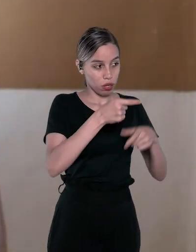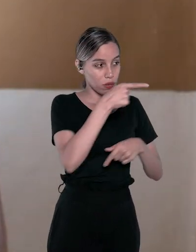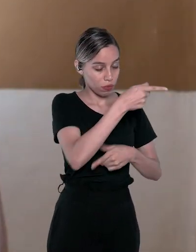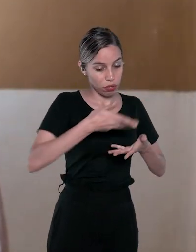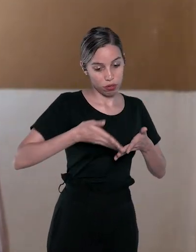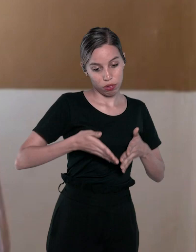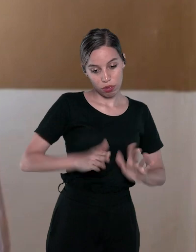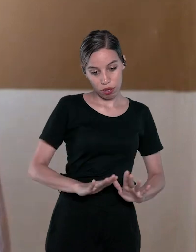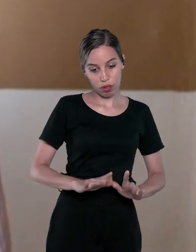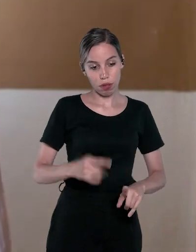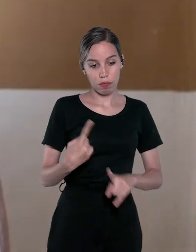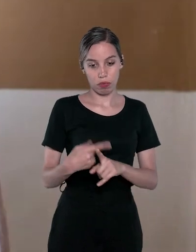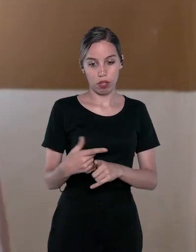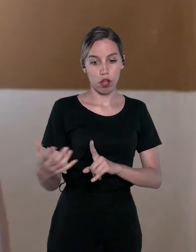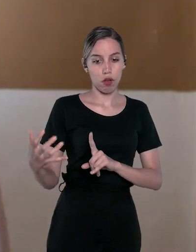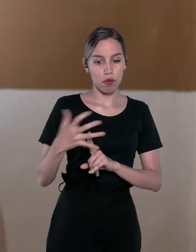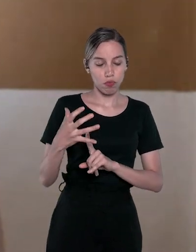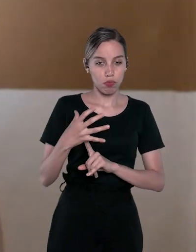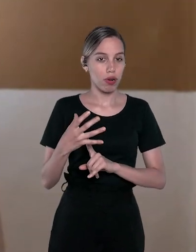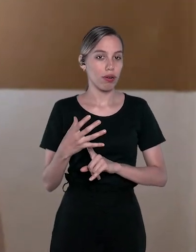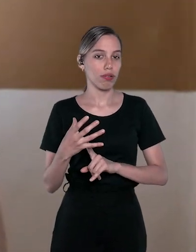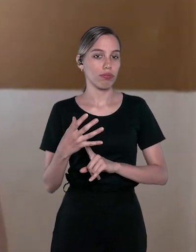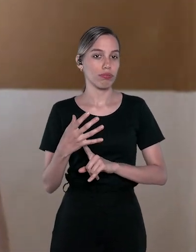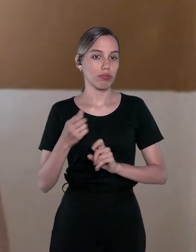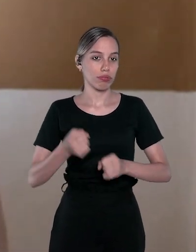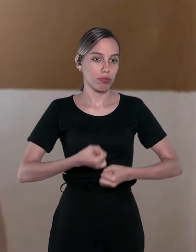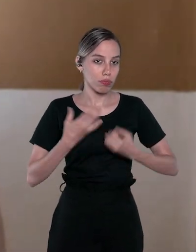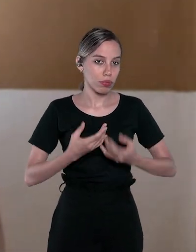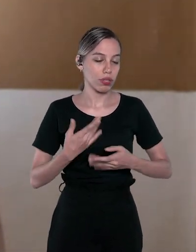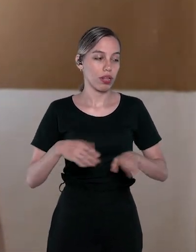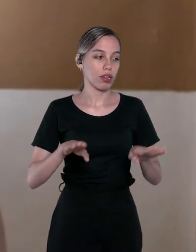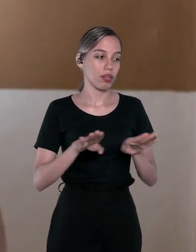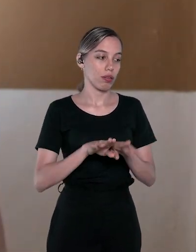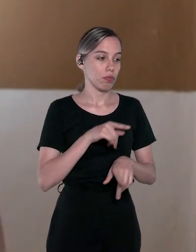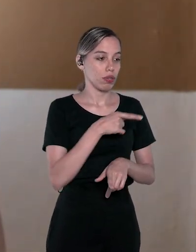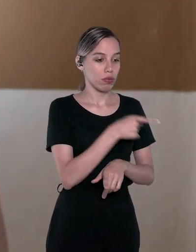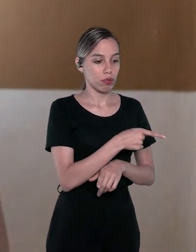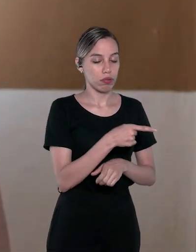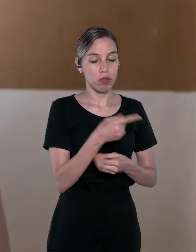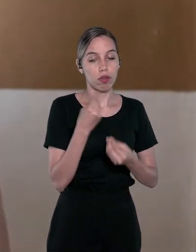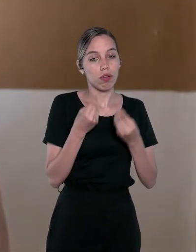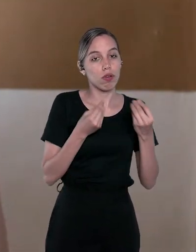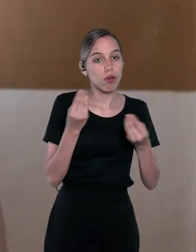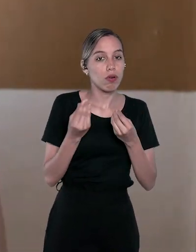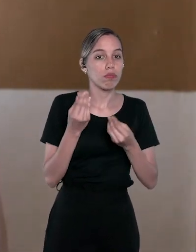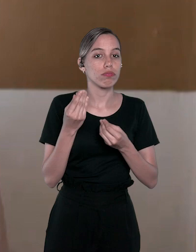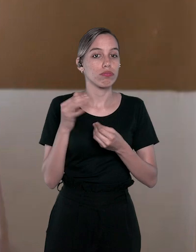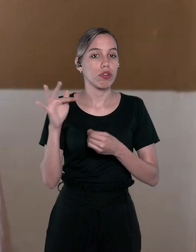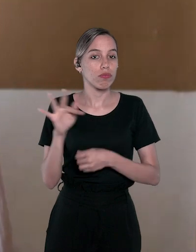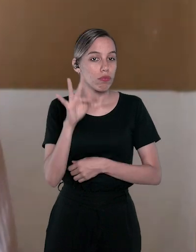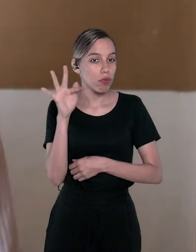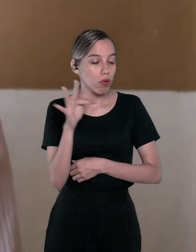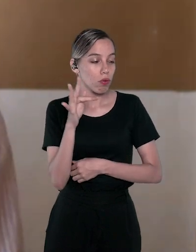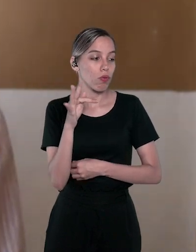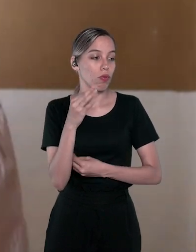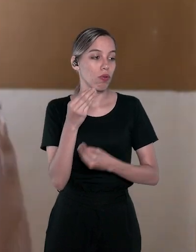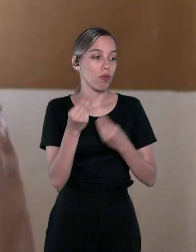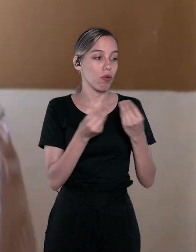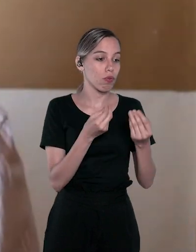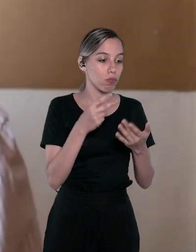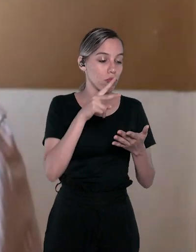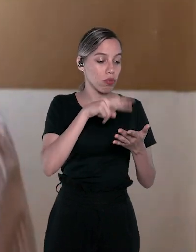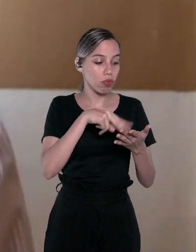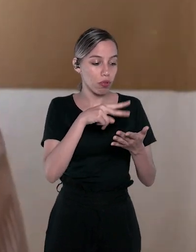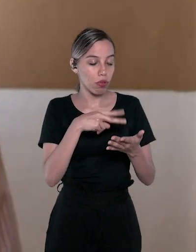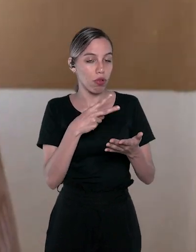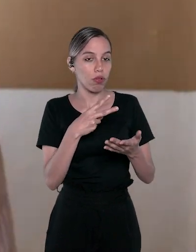sua poesia, né, Regis? Falar também da sua formação intelectual a partir da infância, da adolescência, suas leituras, o que